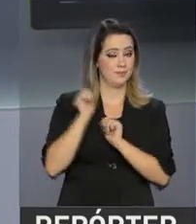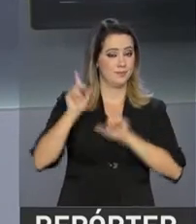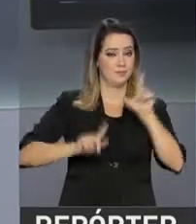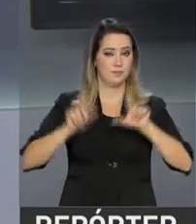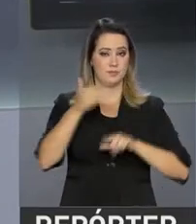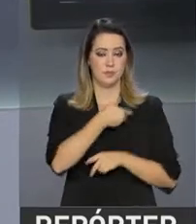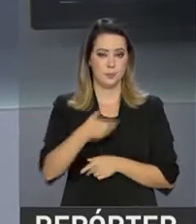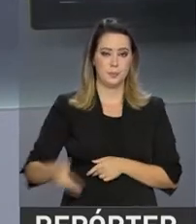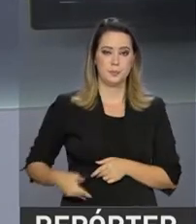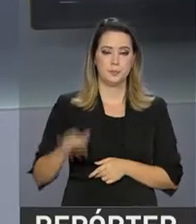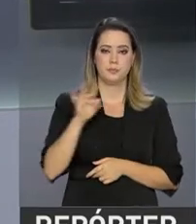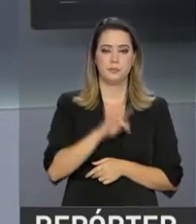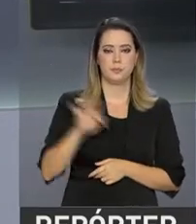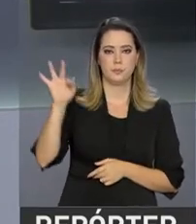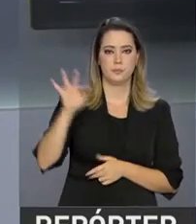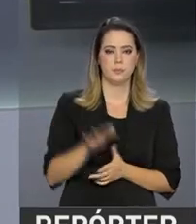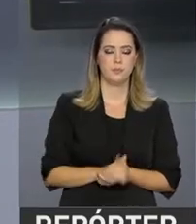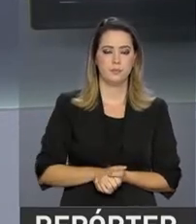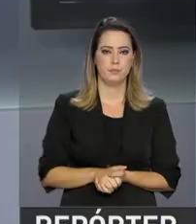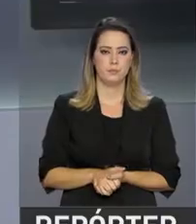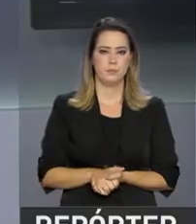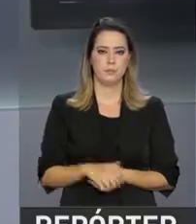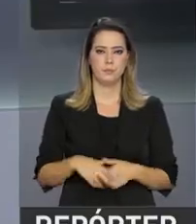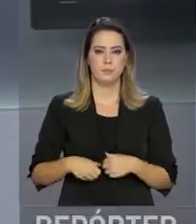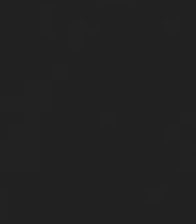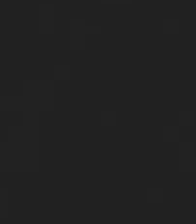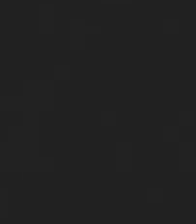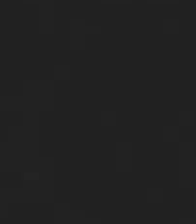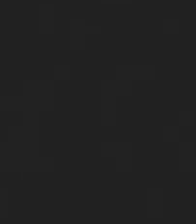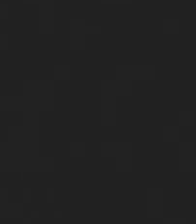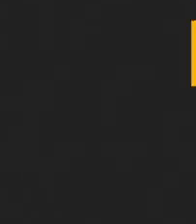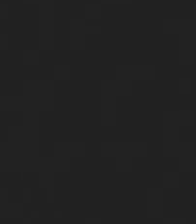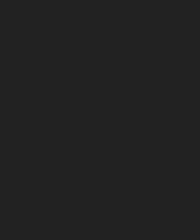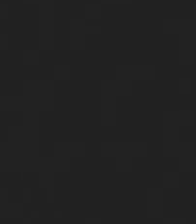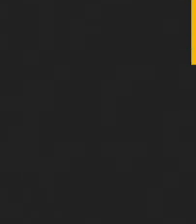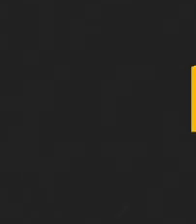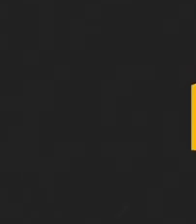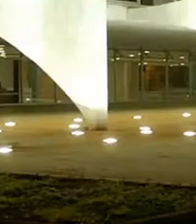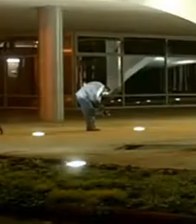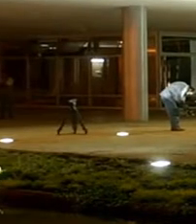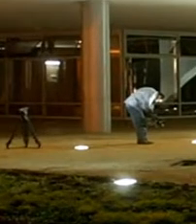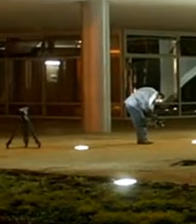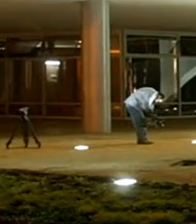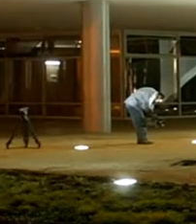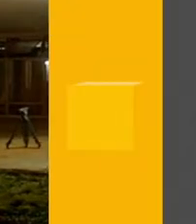Continue com a gente na NBR, a TV do Governo Federal.